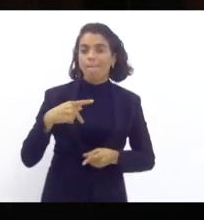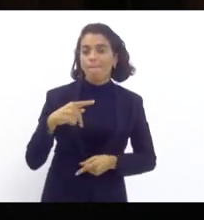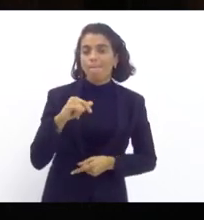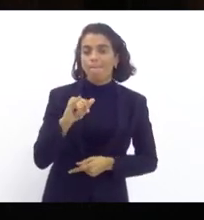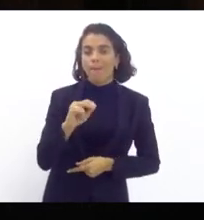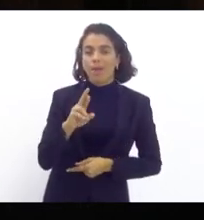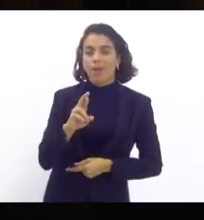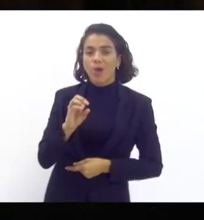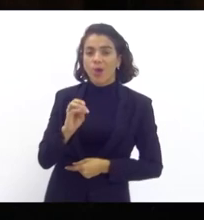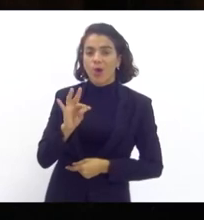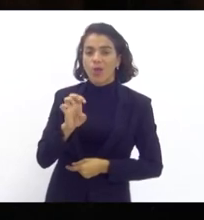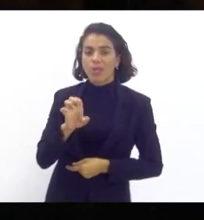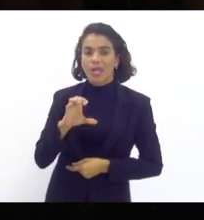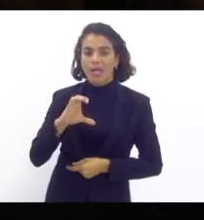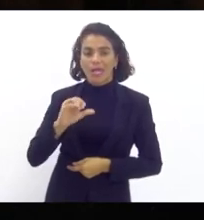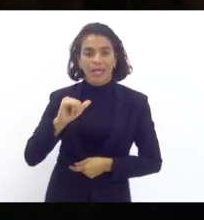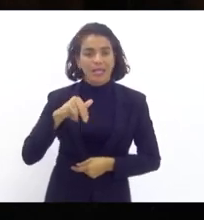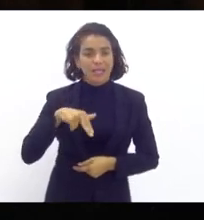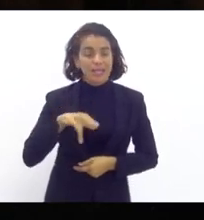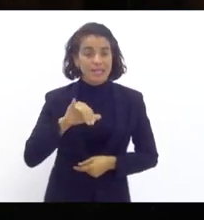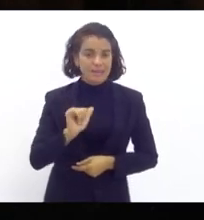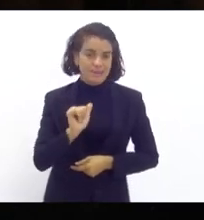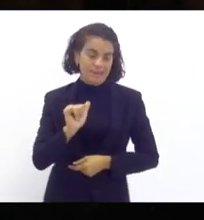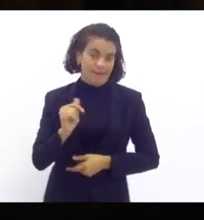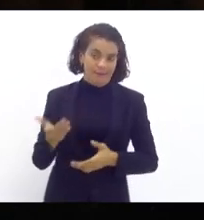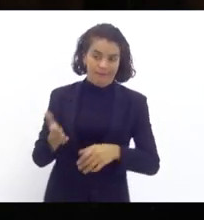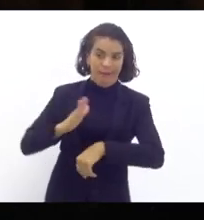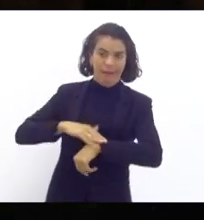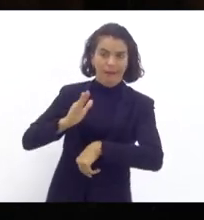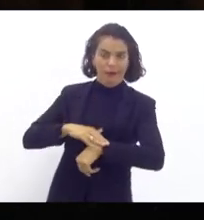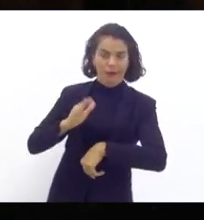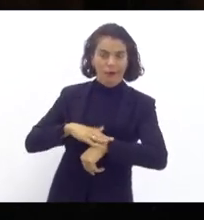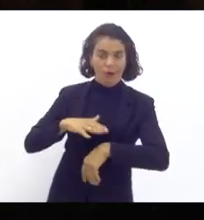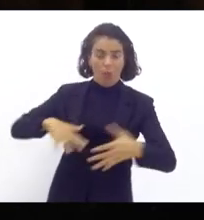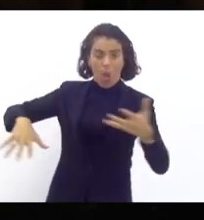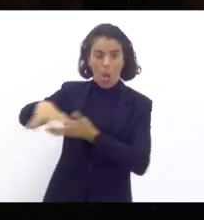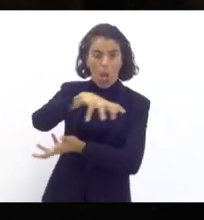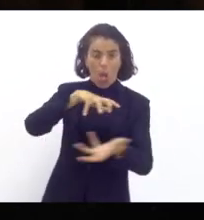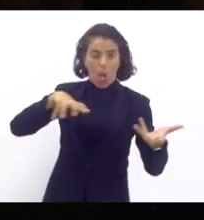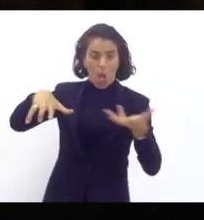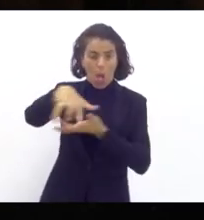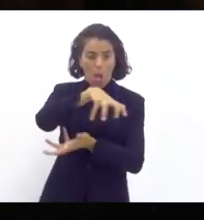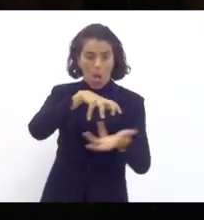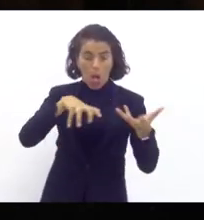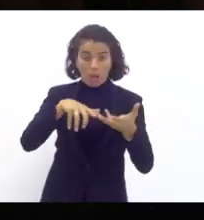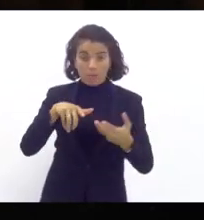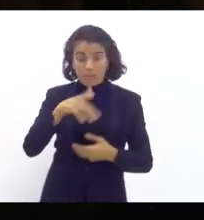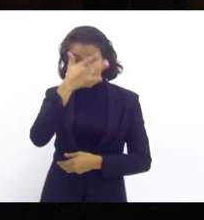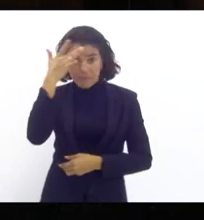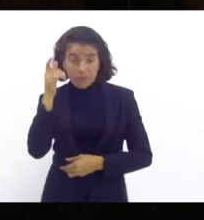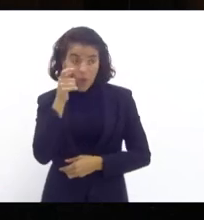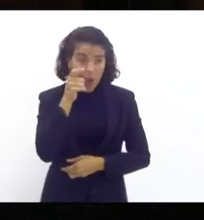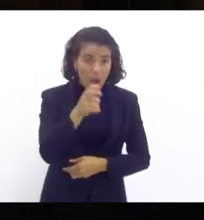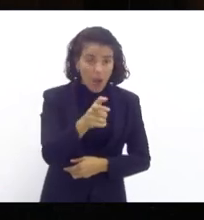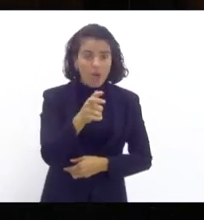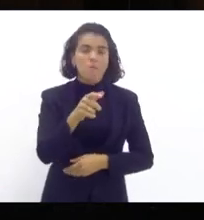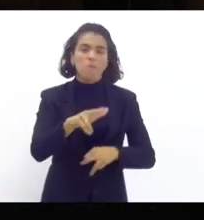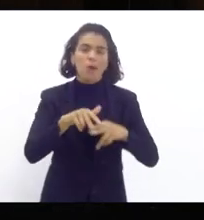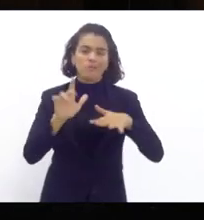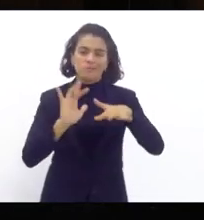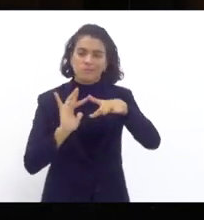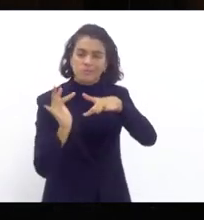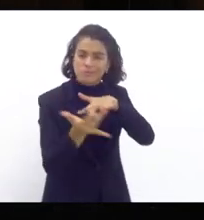foi criada naquela ocasião, naquela situação. Quem pôde acompanhar, principalmente através das